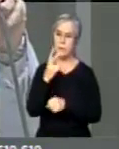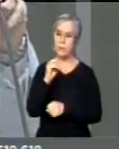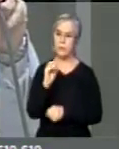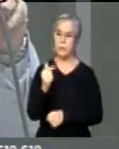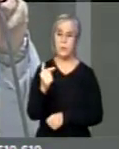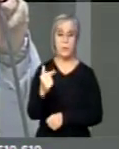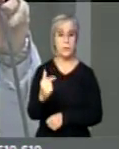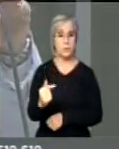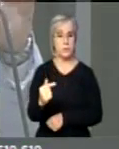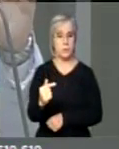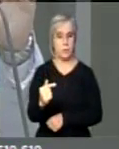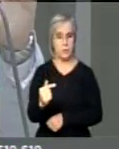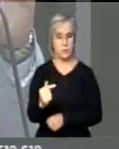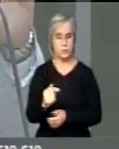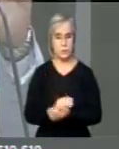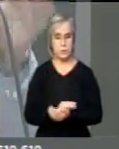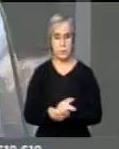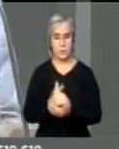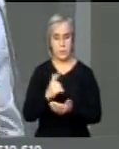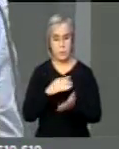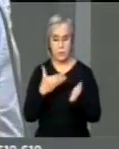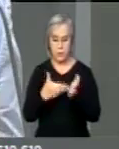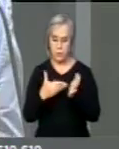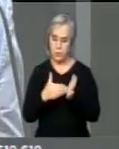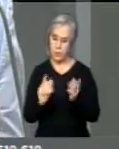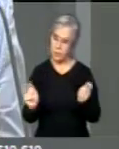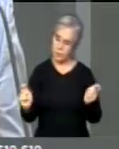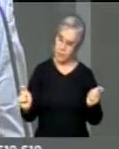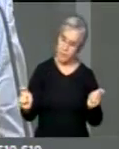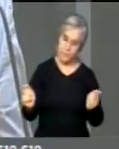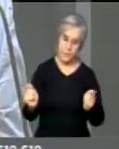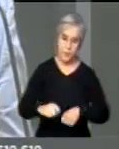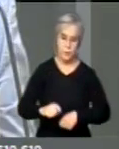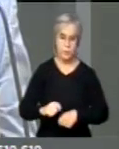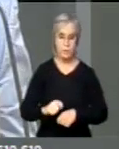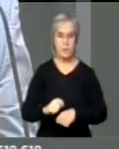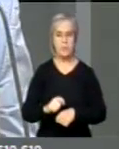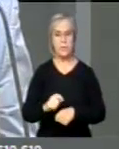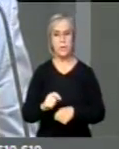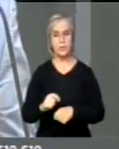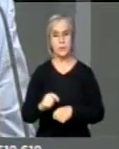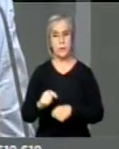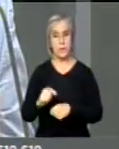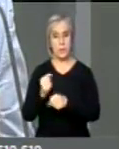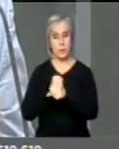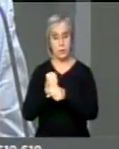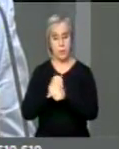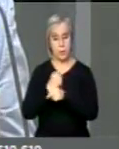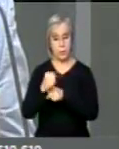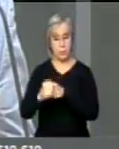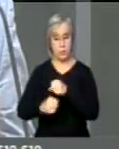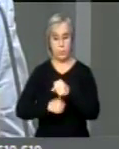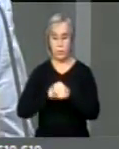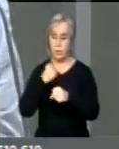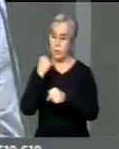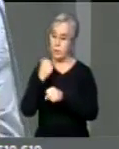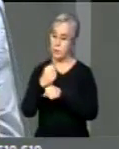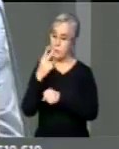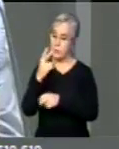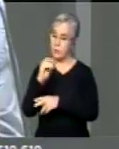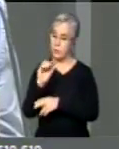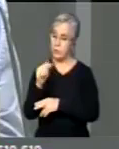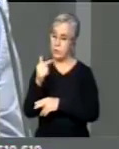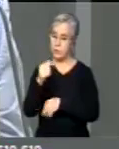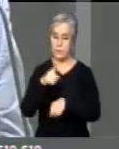2017, com essa possibilidade de, em 2017, quando a